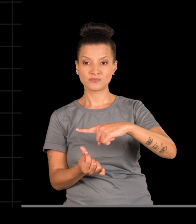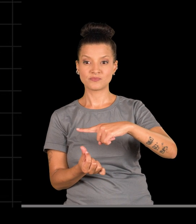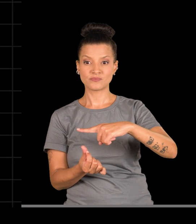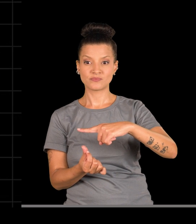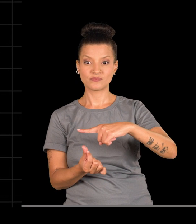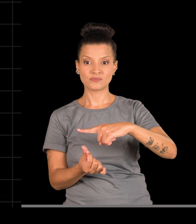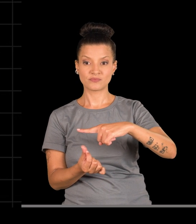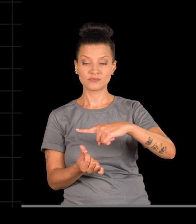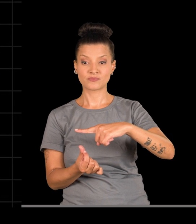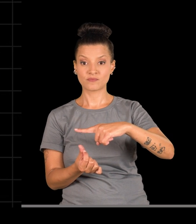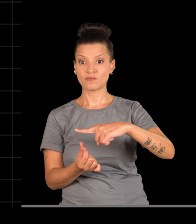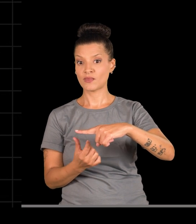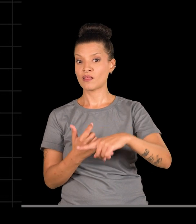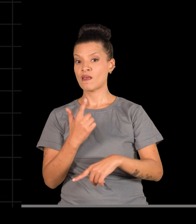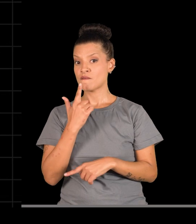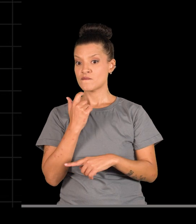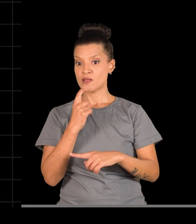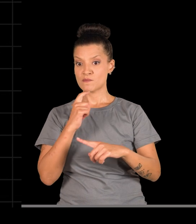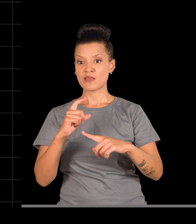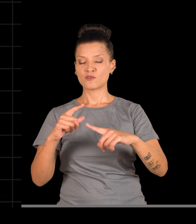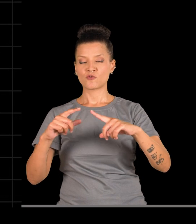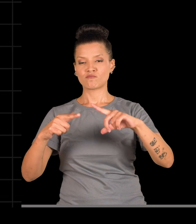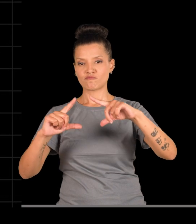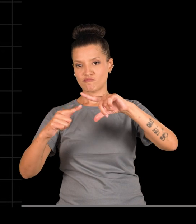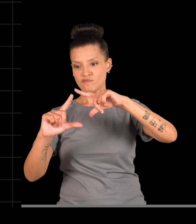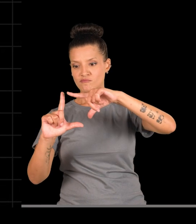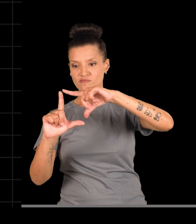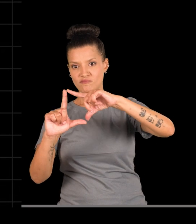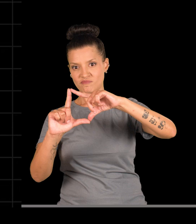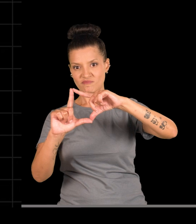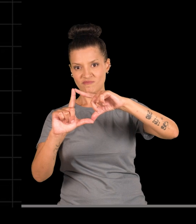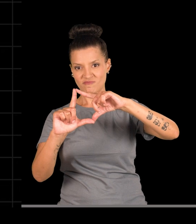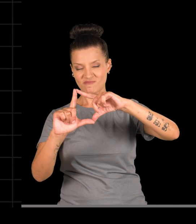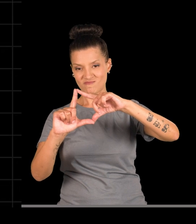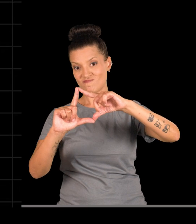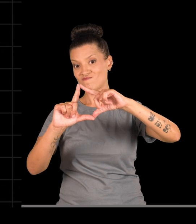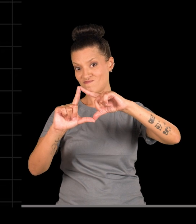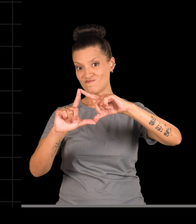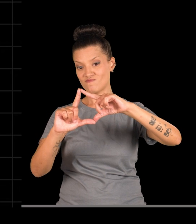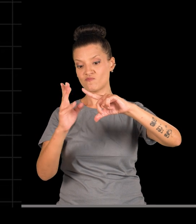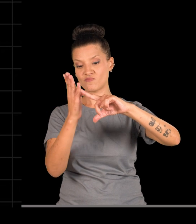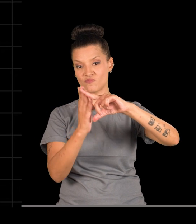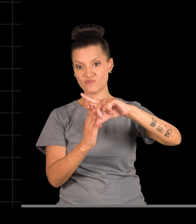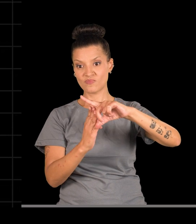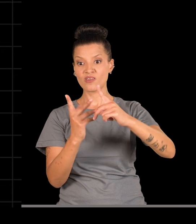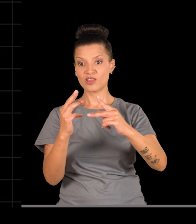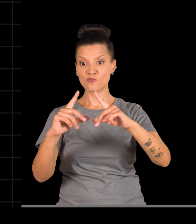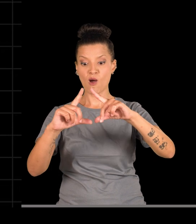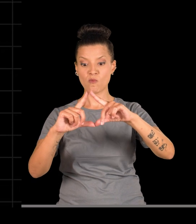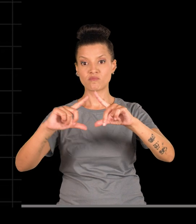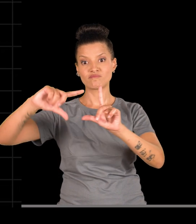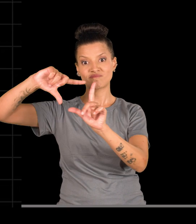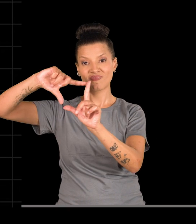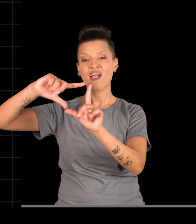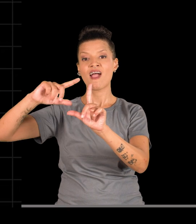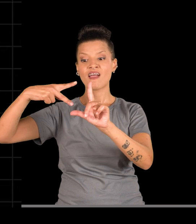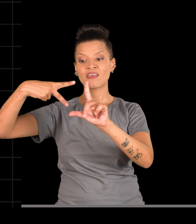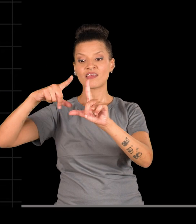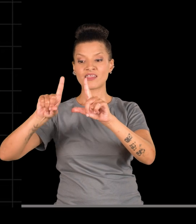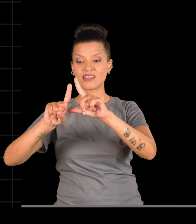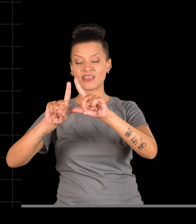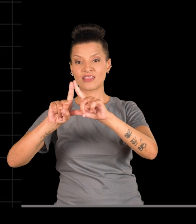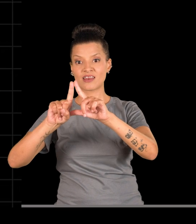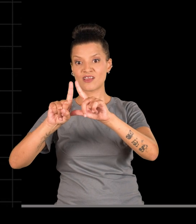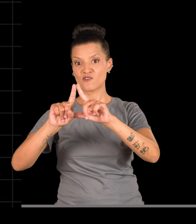1/16. Você percebe também que se eu dividir esse quadrado ao meio, dessa forma aqui, tá? Eu tenho 2 desses